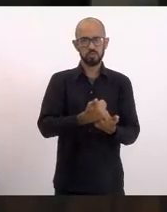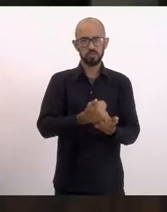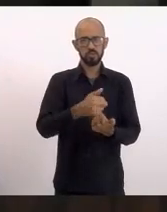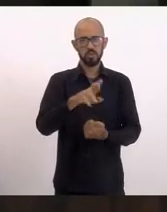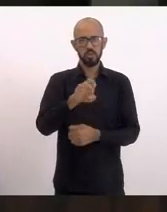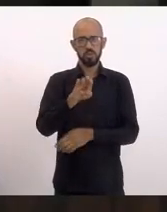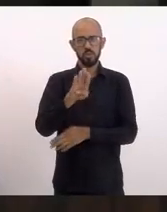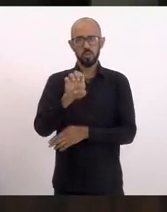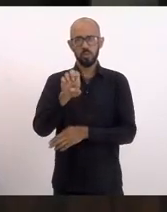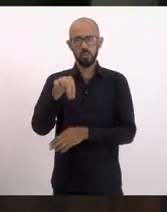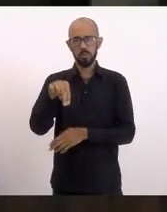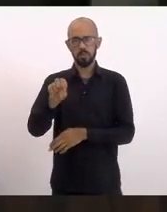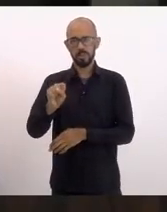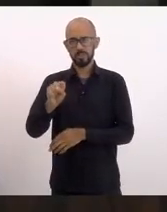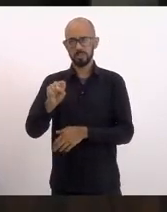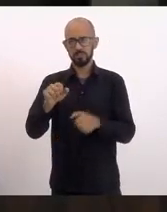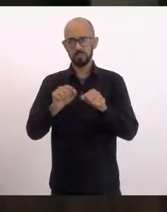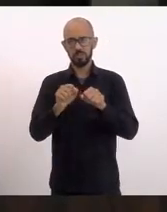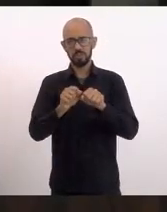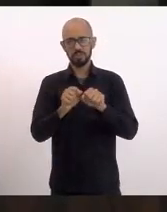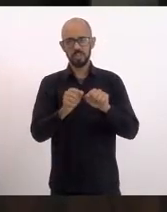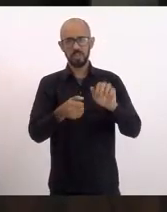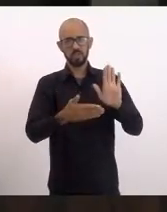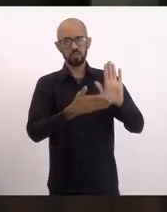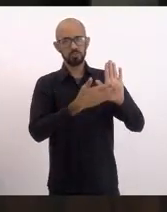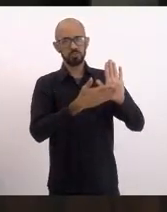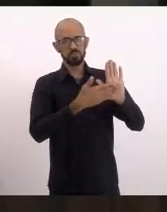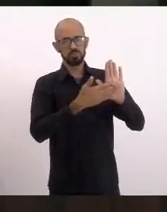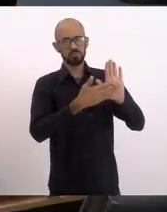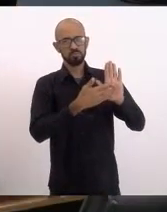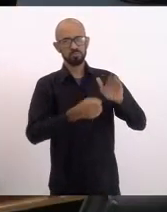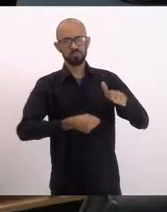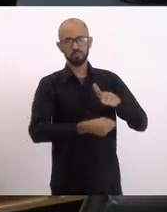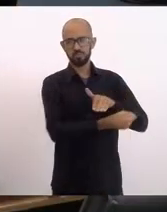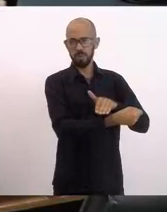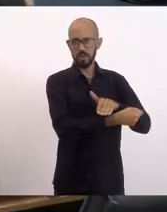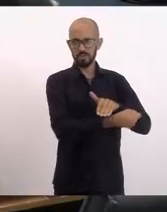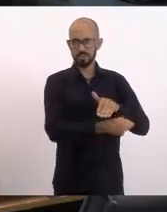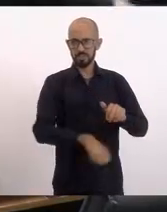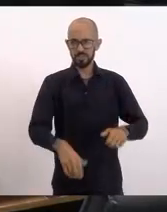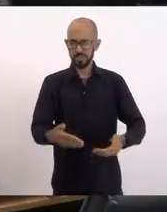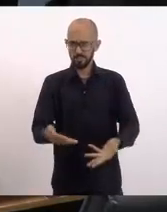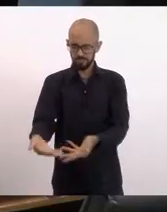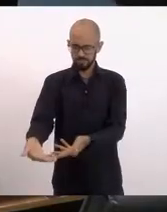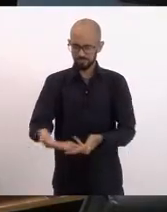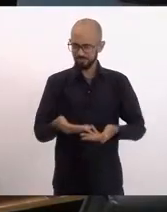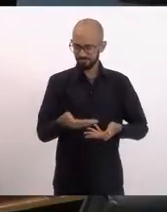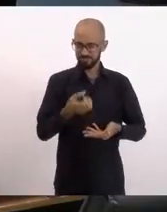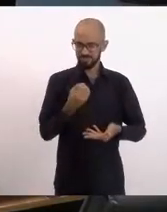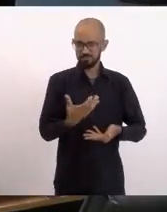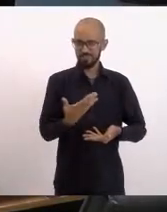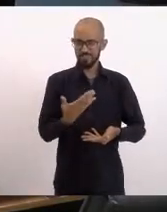posse. Por favor, deputado. Seja bem-vindo.